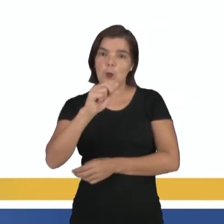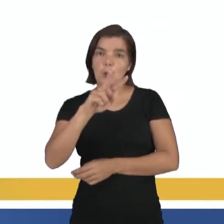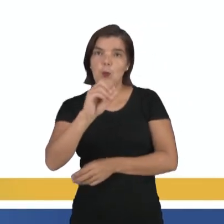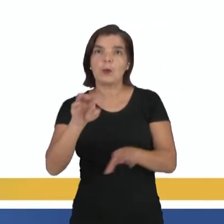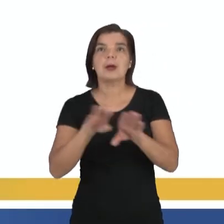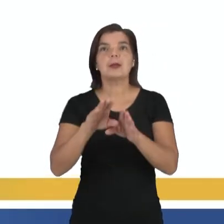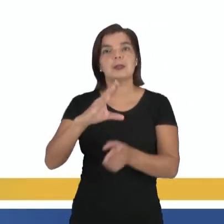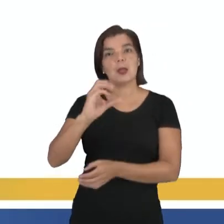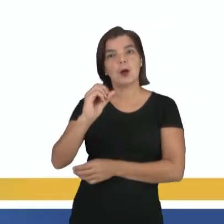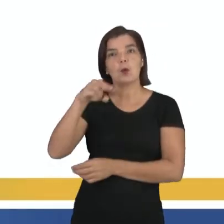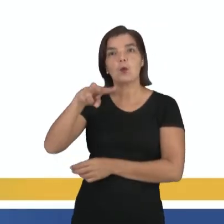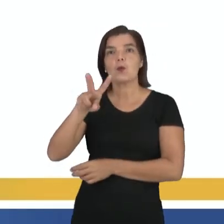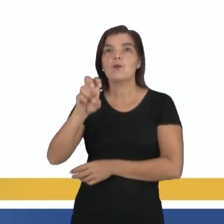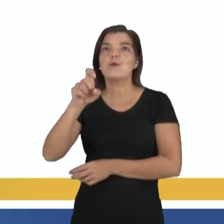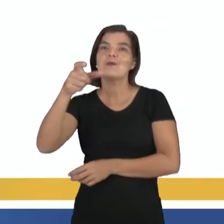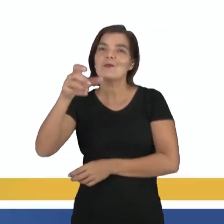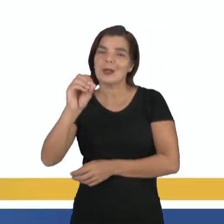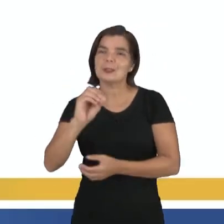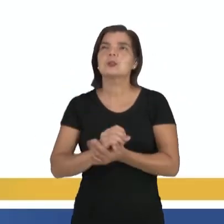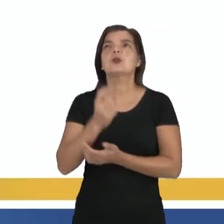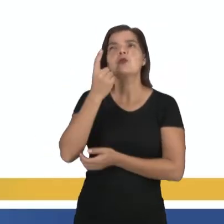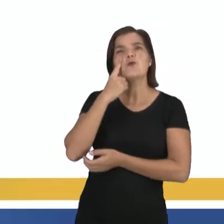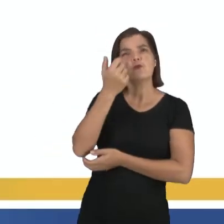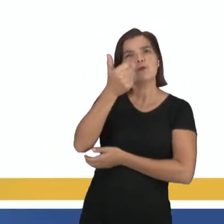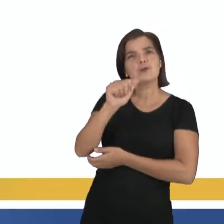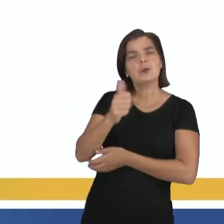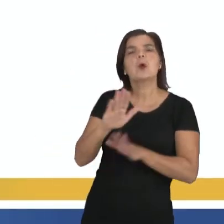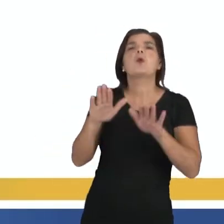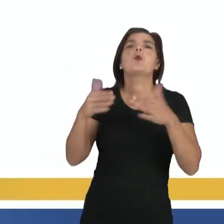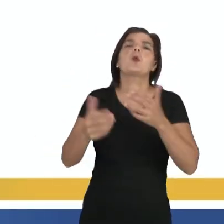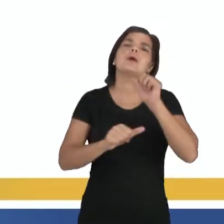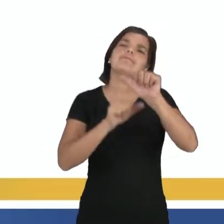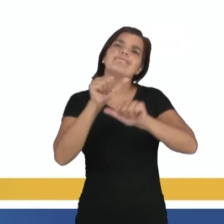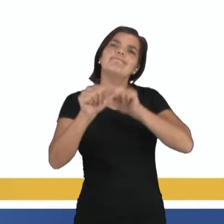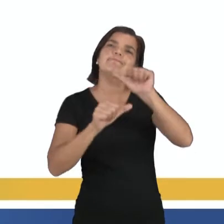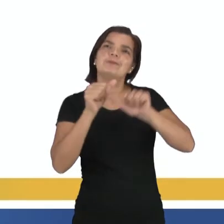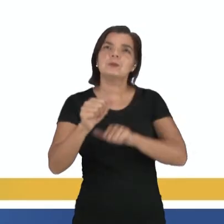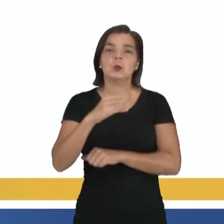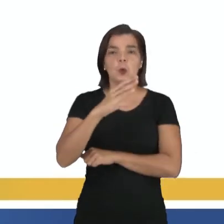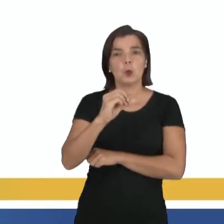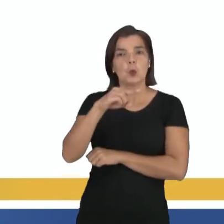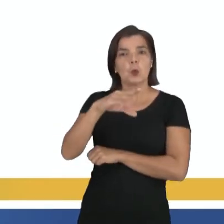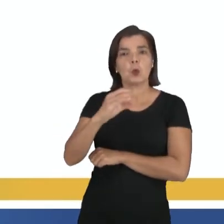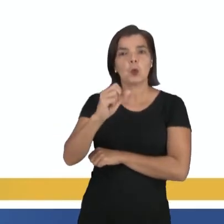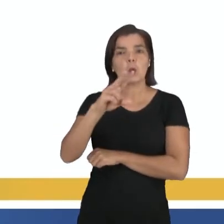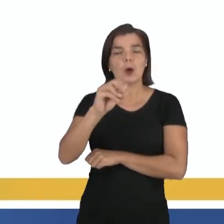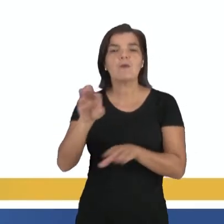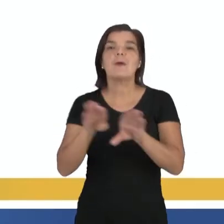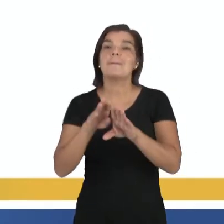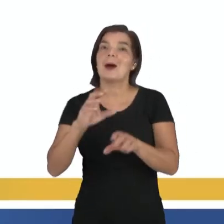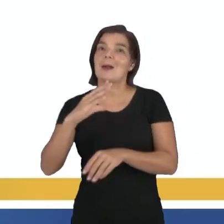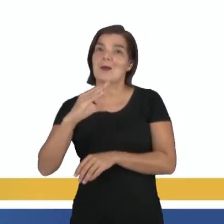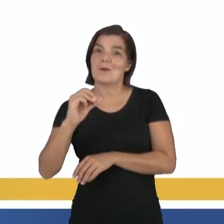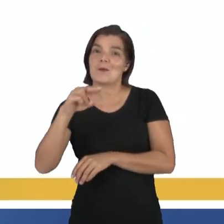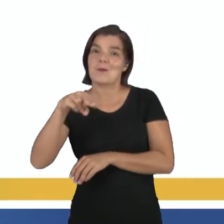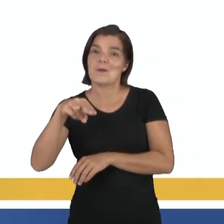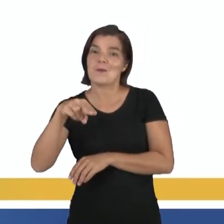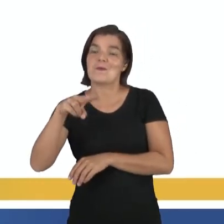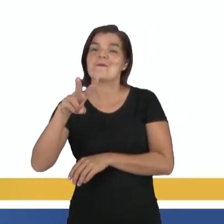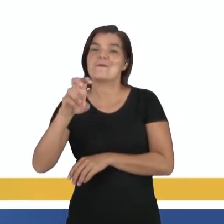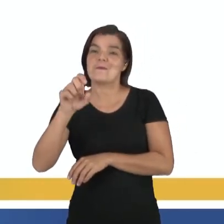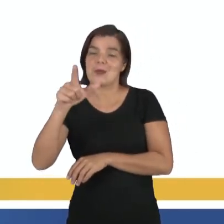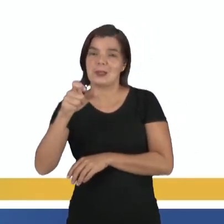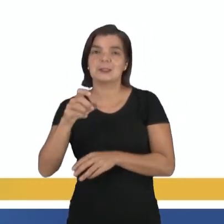e as convexas. Então, tu verifica o que vai mudar da lente côncava para convexa. É a